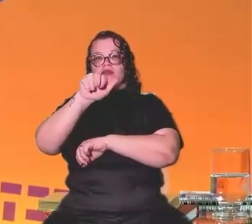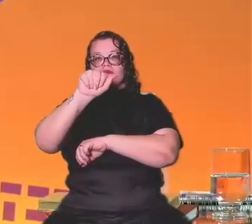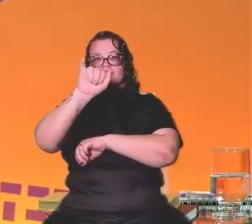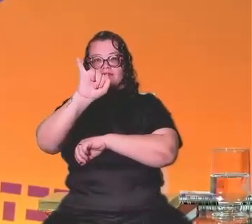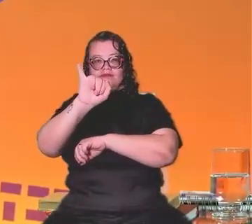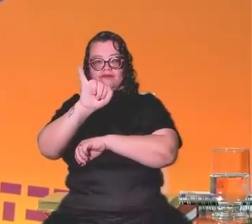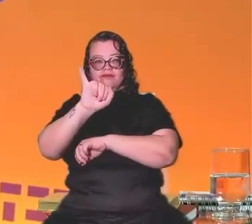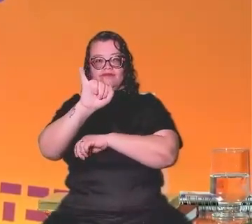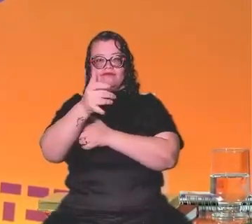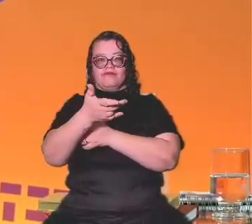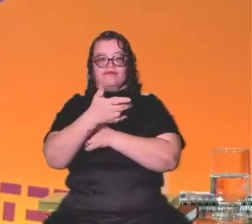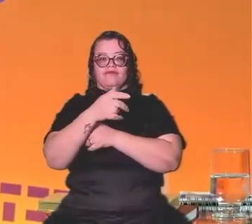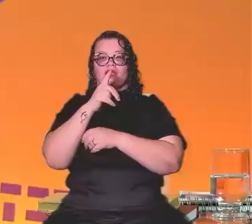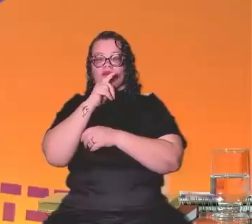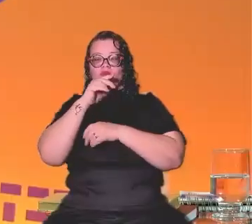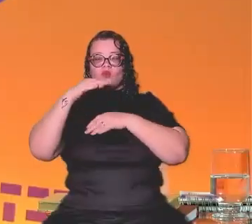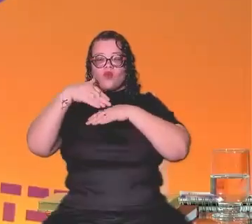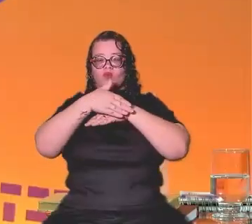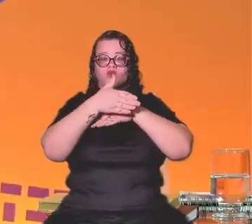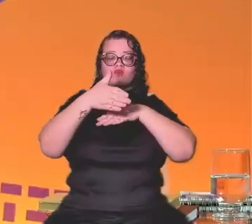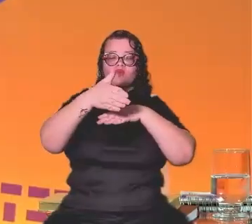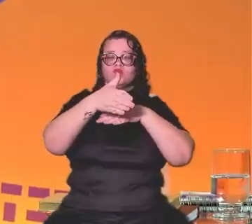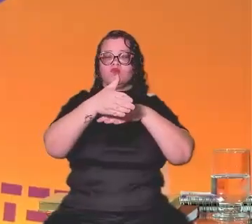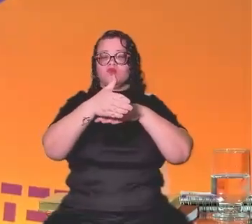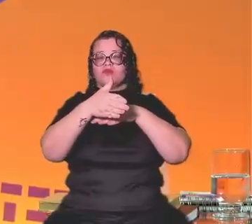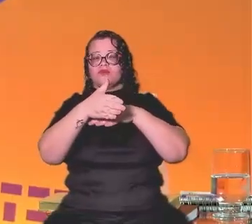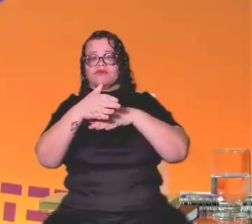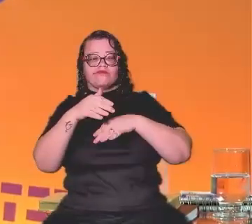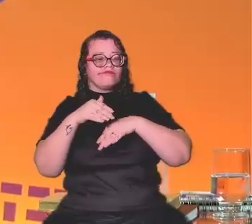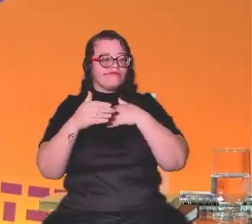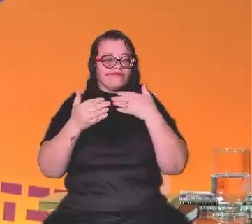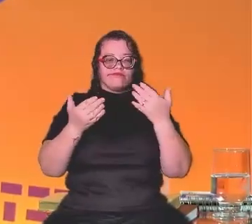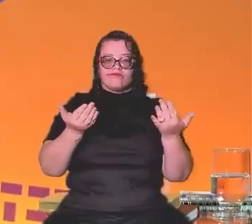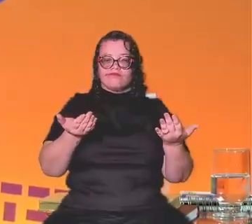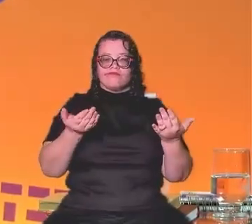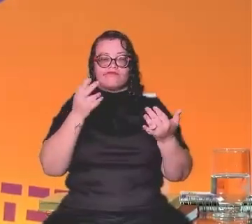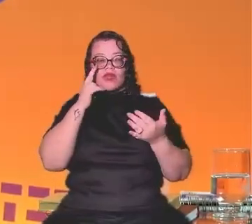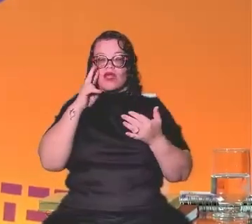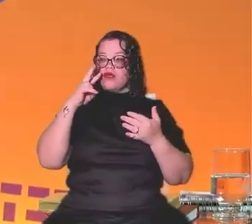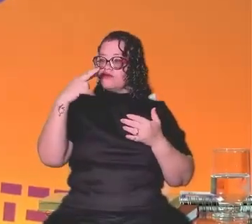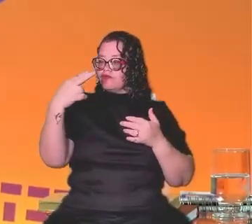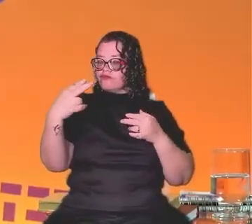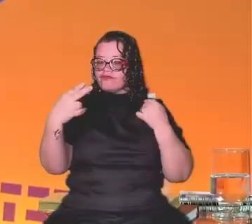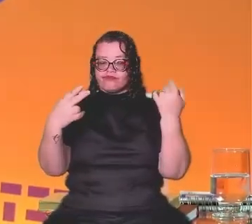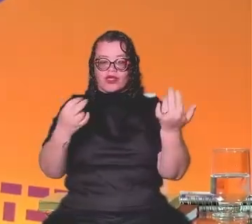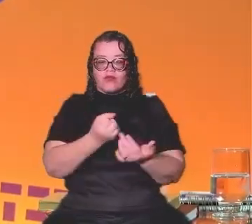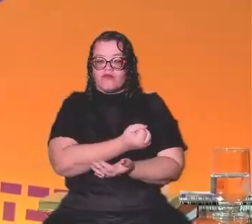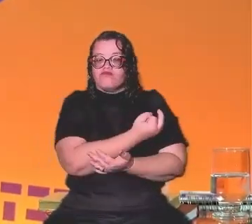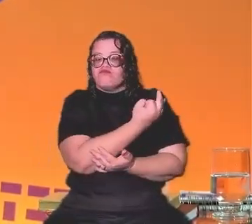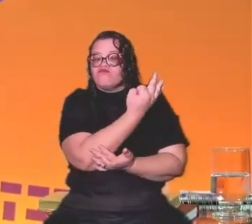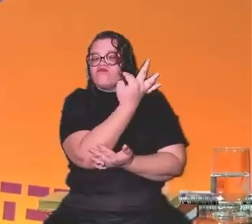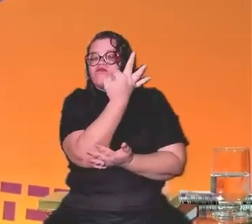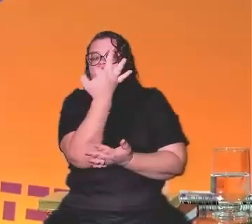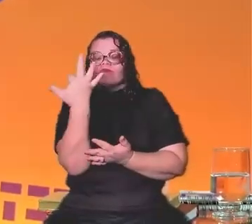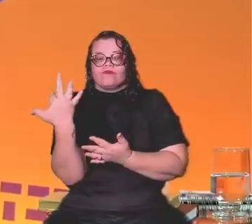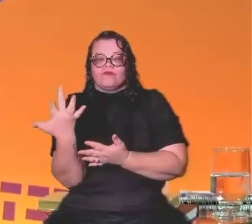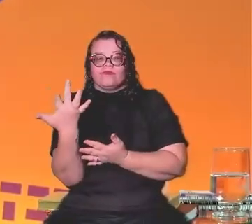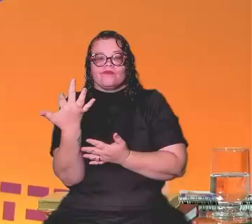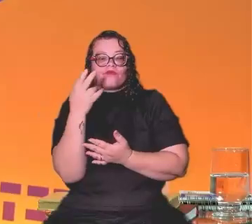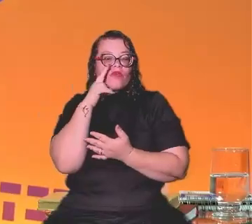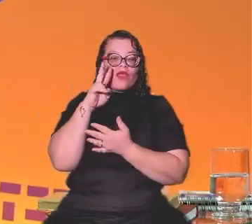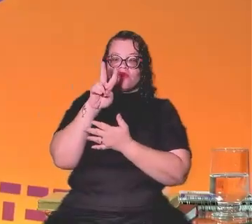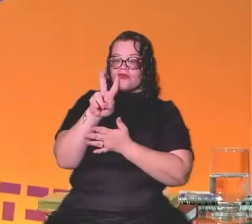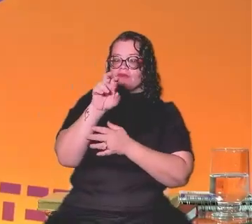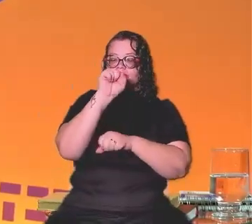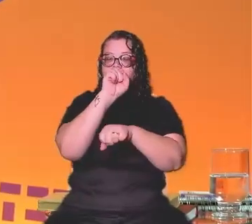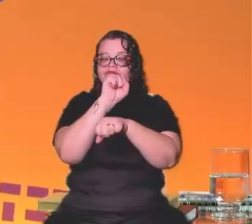de novela, de espaçados capítulos. Ver e não contar. Ver e aguardar